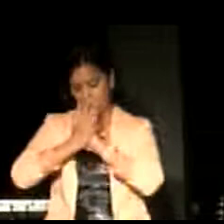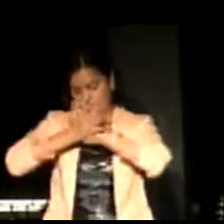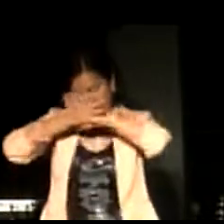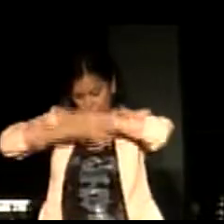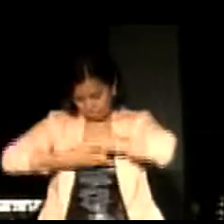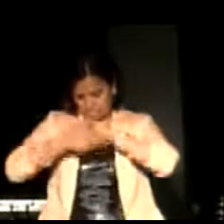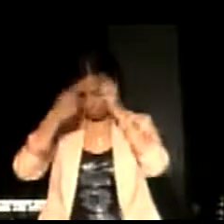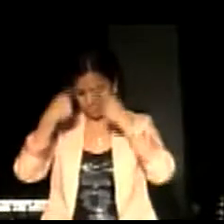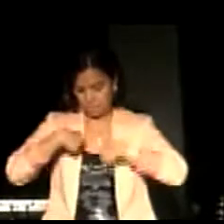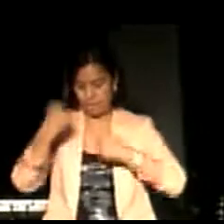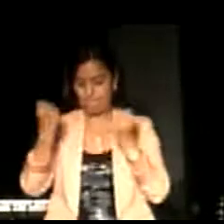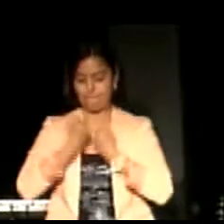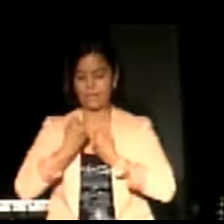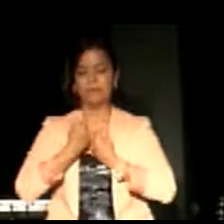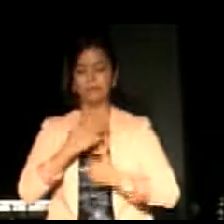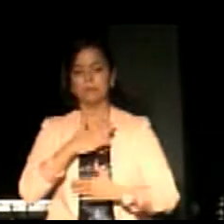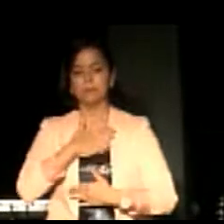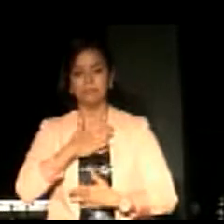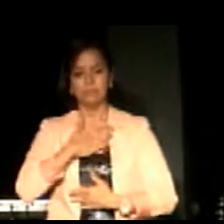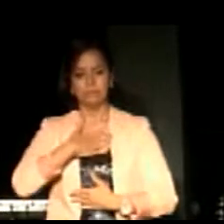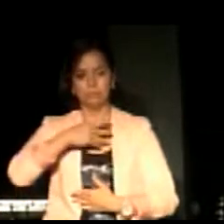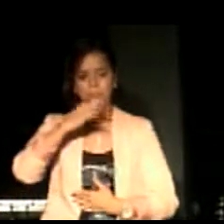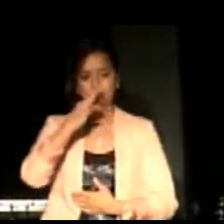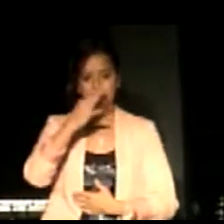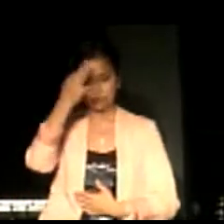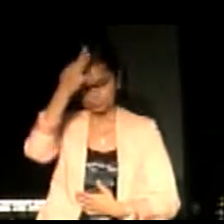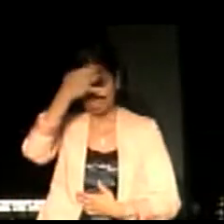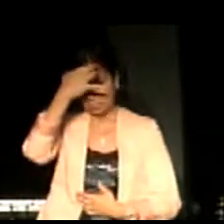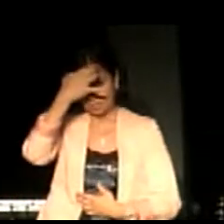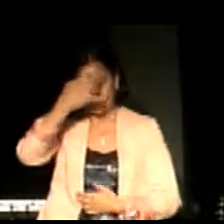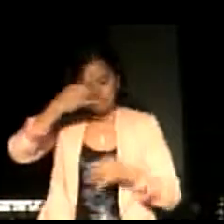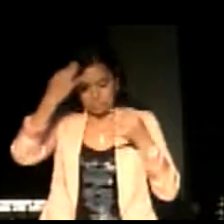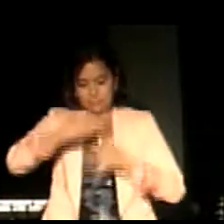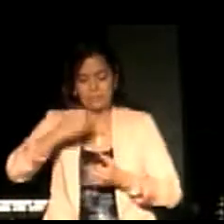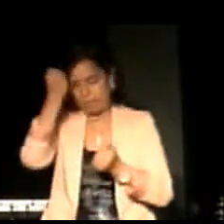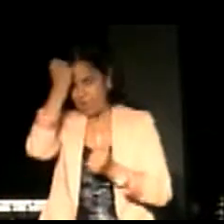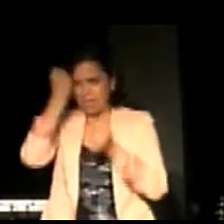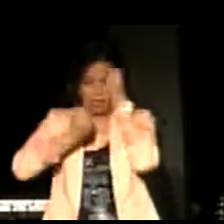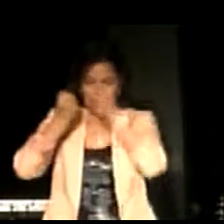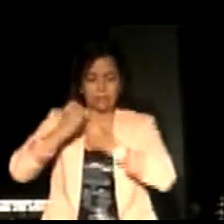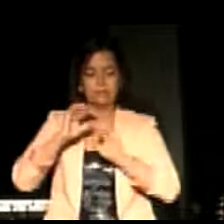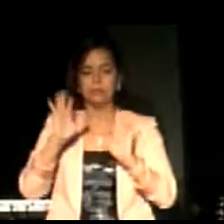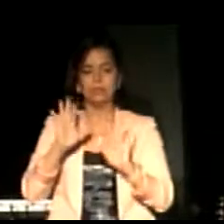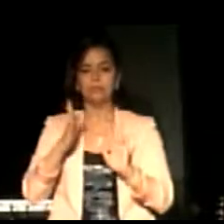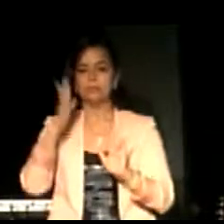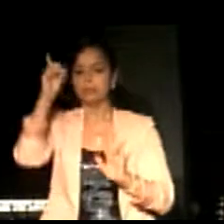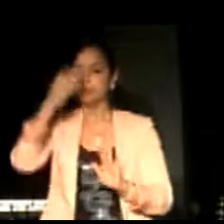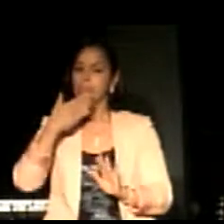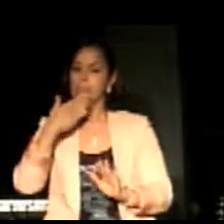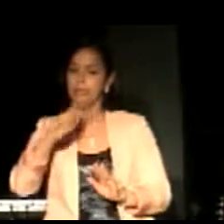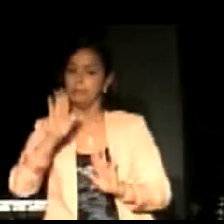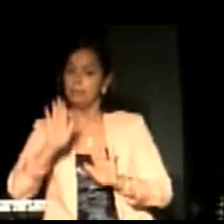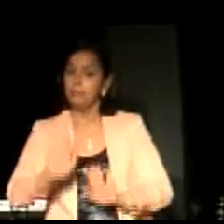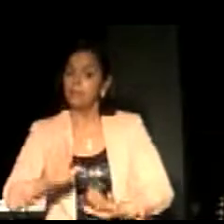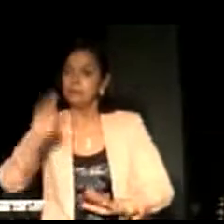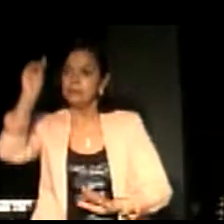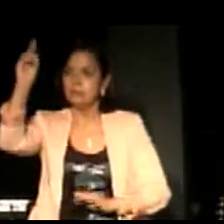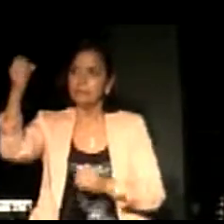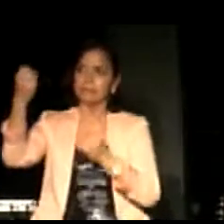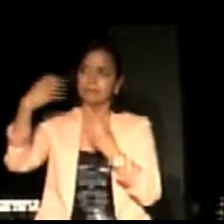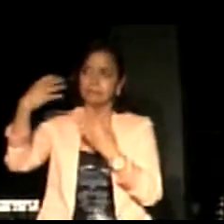mortifique, mate o seu temperamento. Deus não pede isso. Mas Ele ensina que